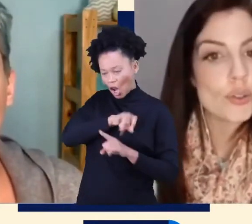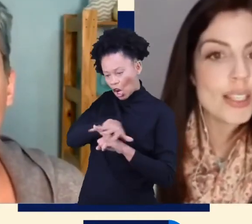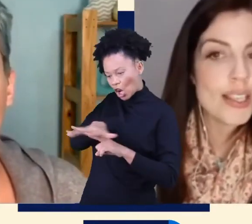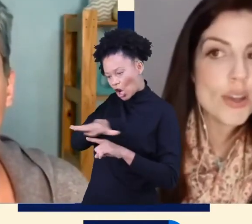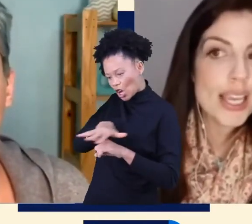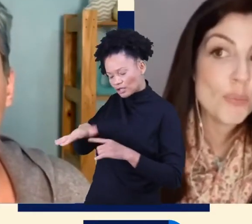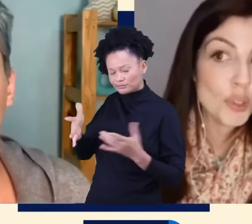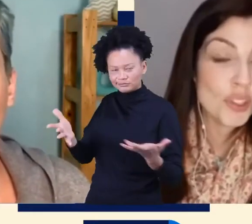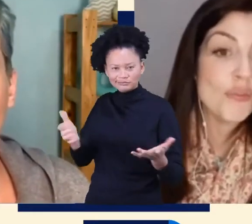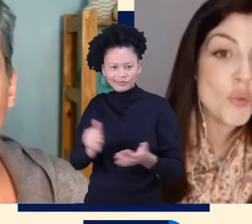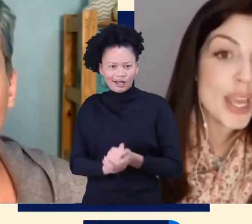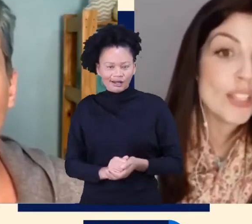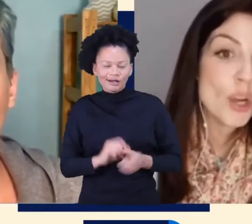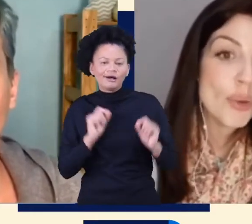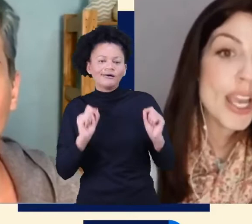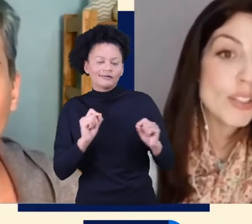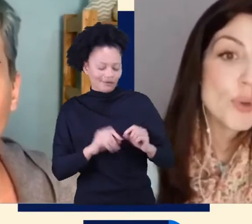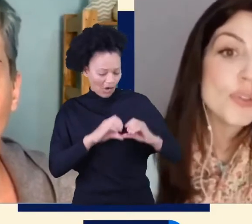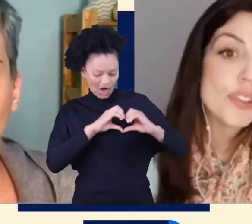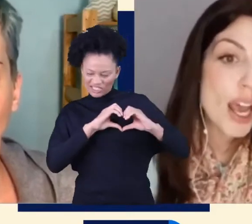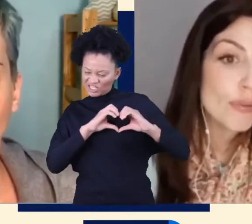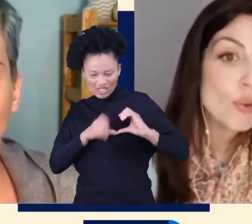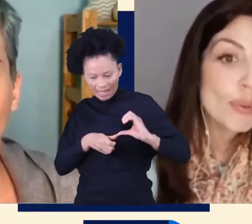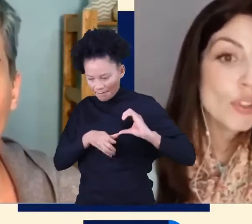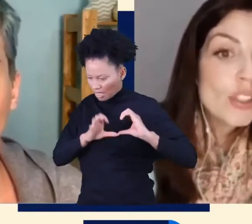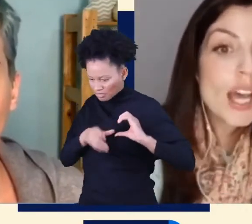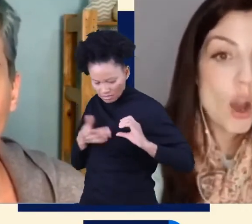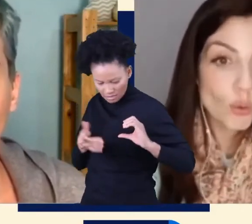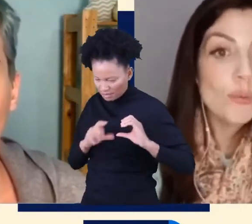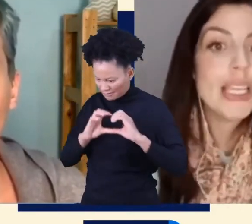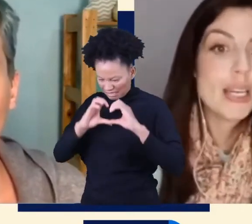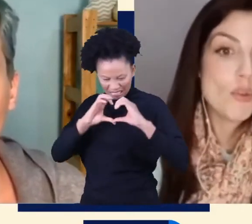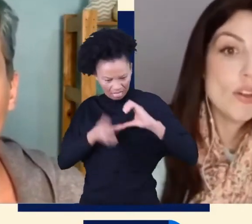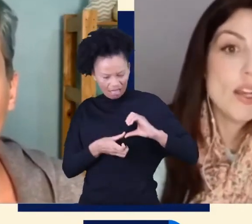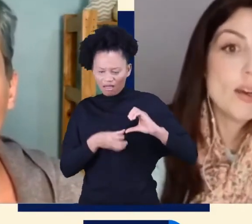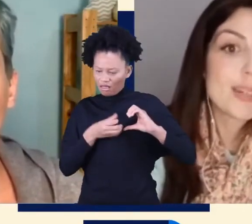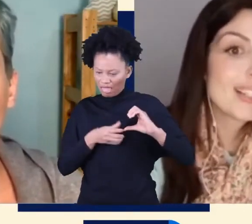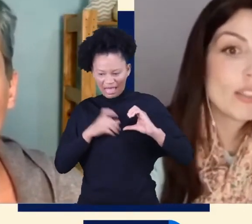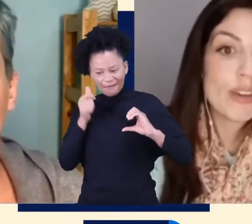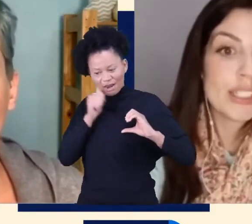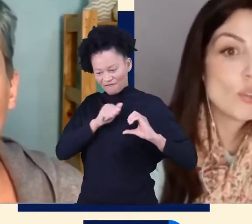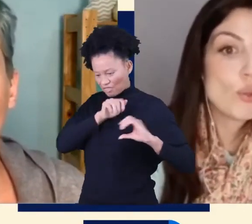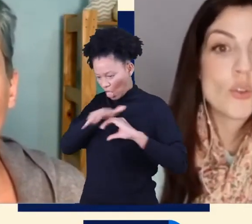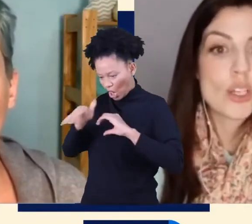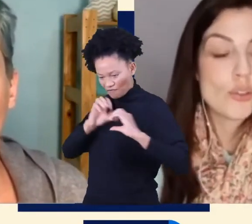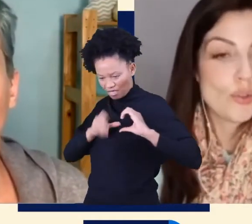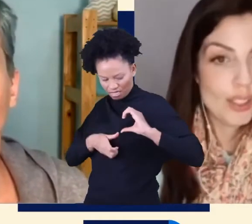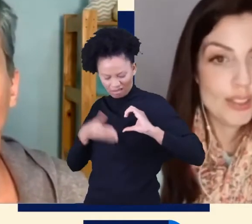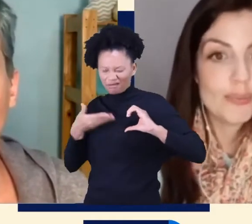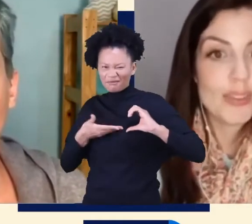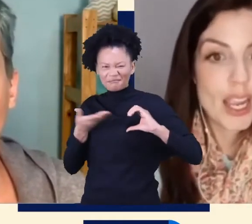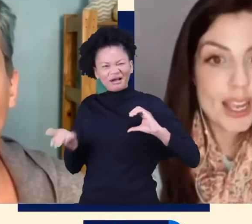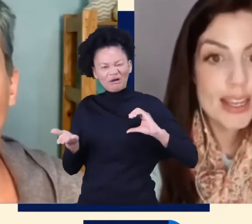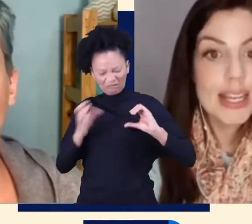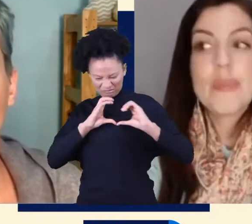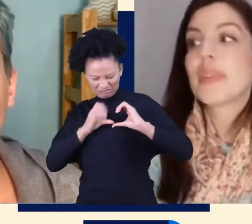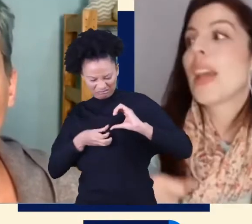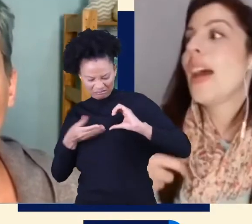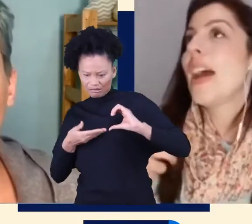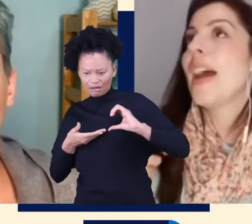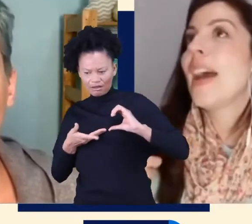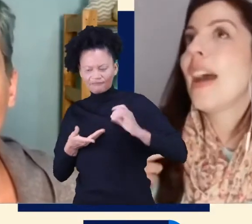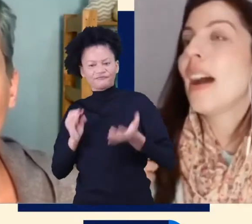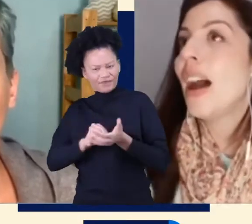de corações é alguém que possivelmente é um irresponsável emocional, no mínimo, para dizer que vai destruir corações, né?